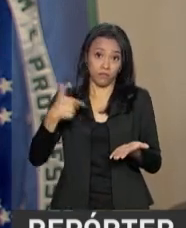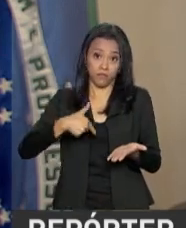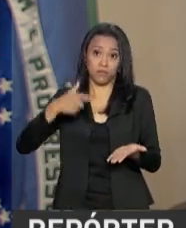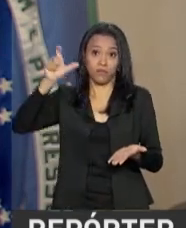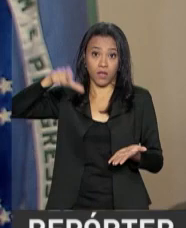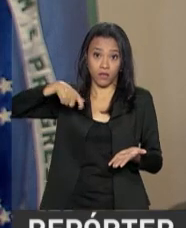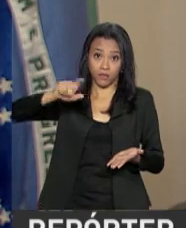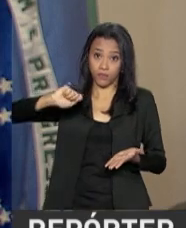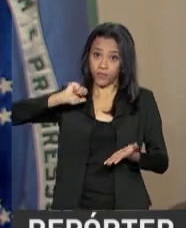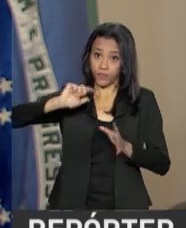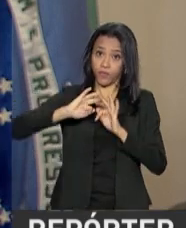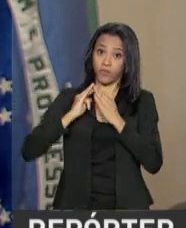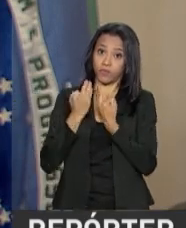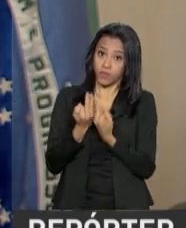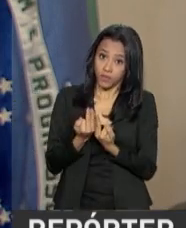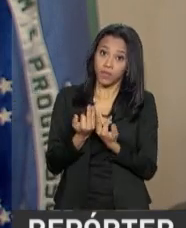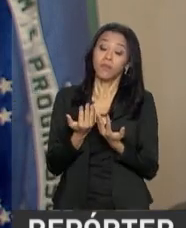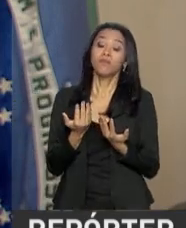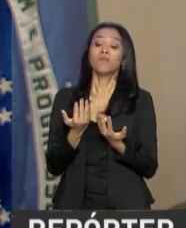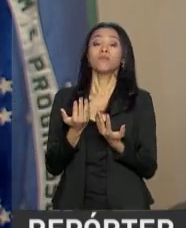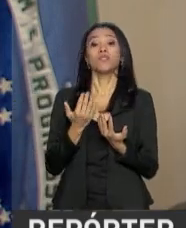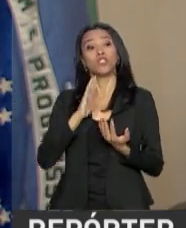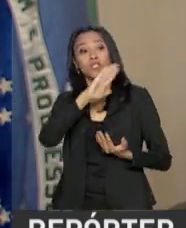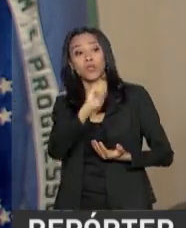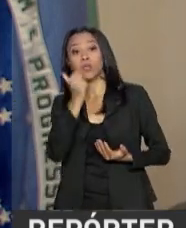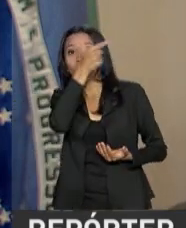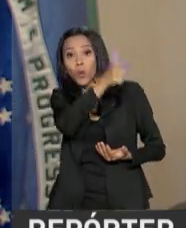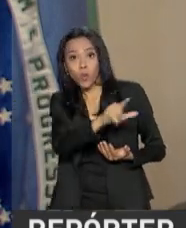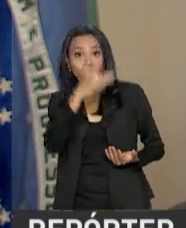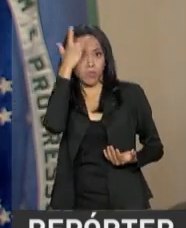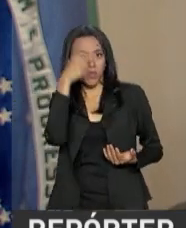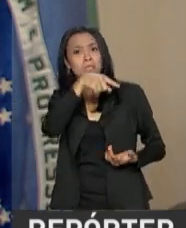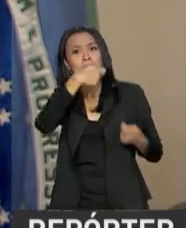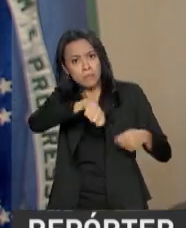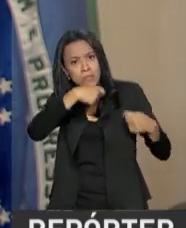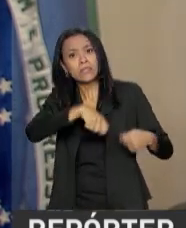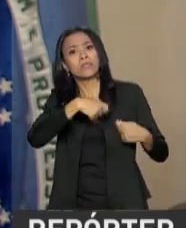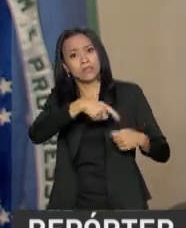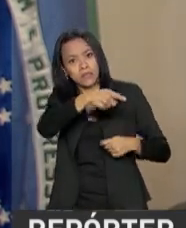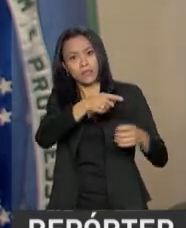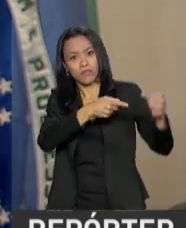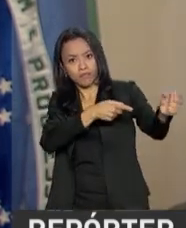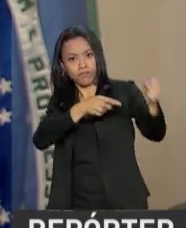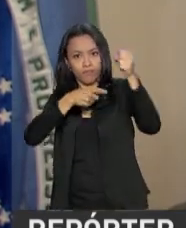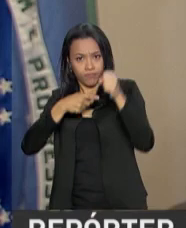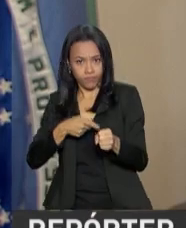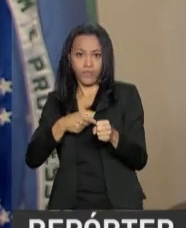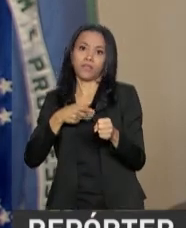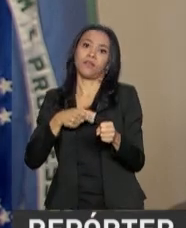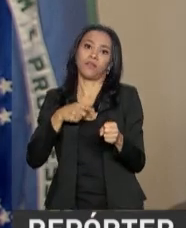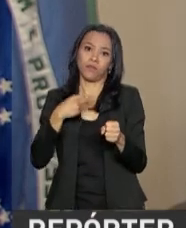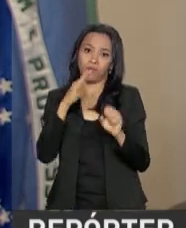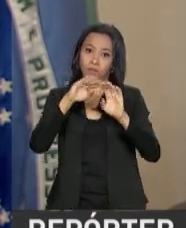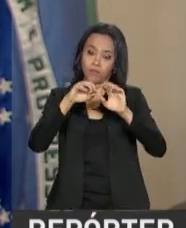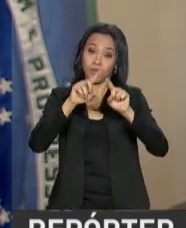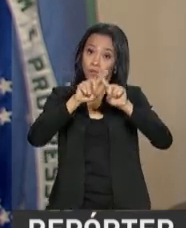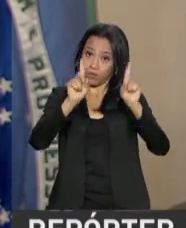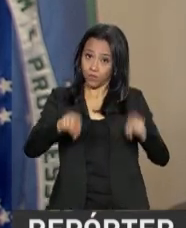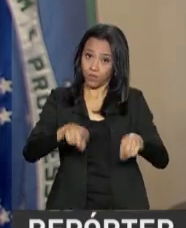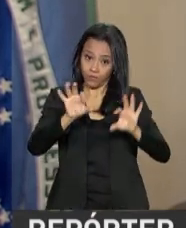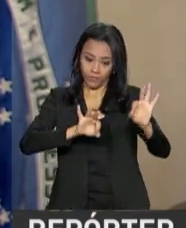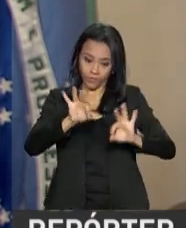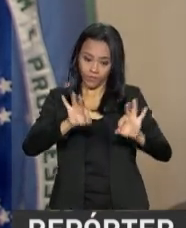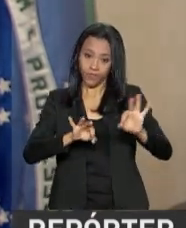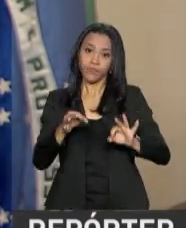bolsa família dando espaço para que pessoas que realmente necessitam benefício pudesse entrar desta forma